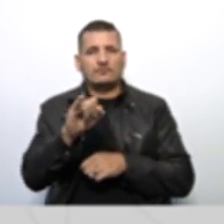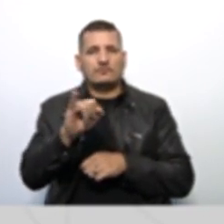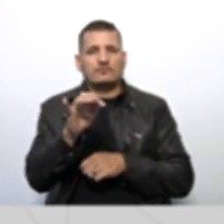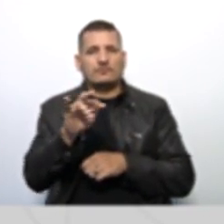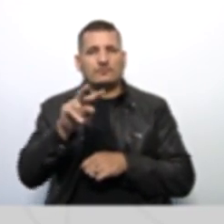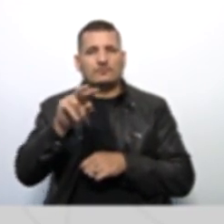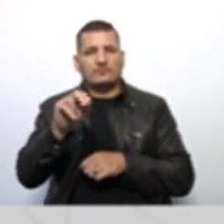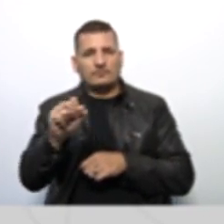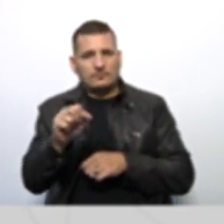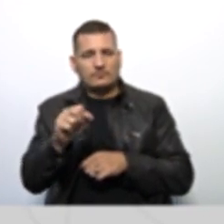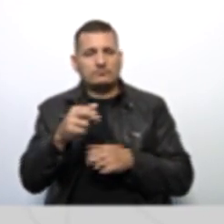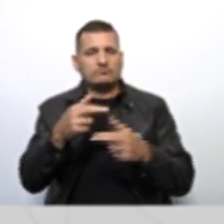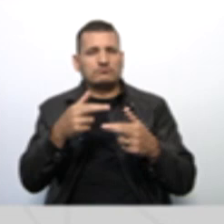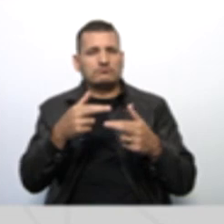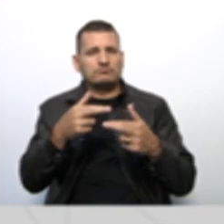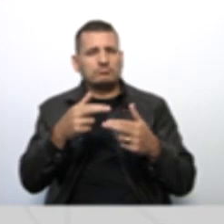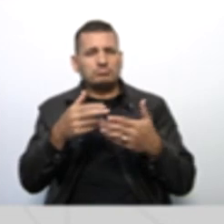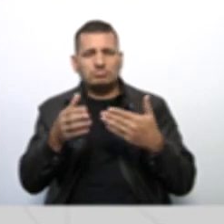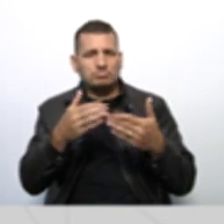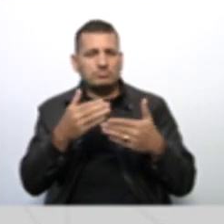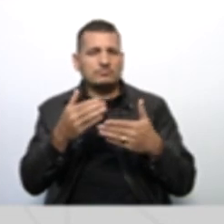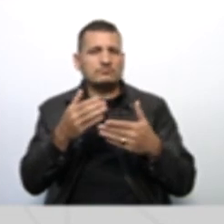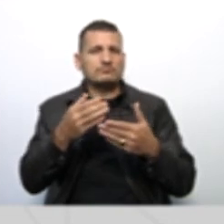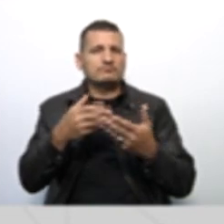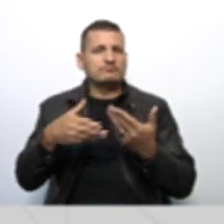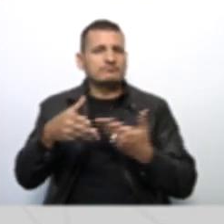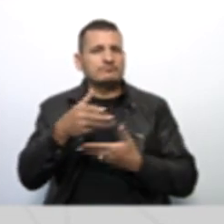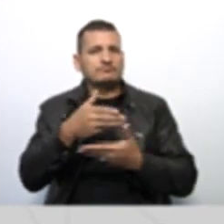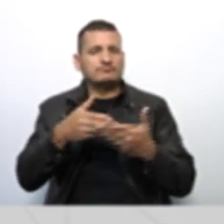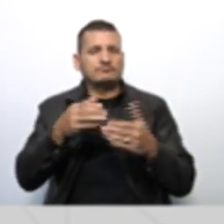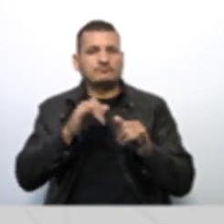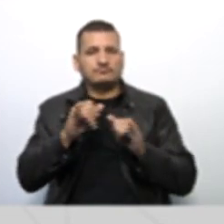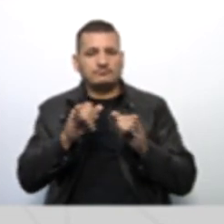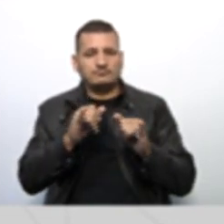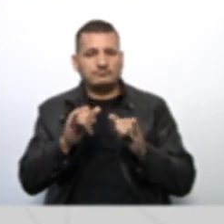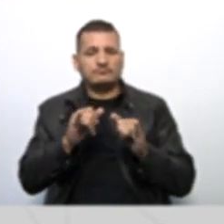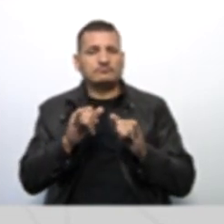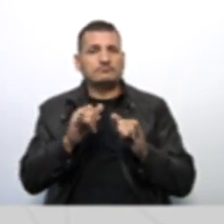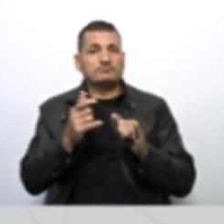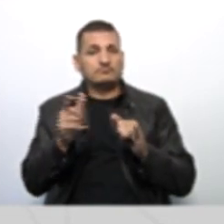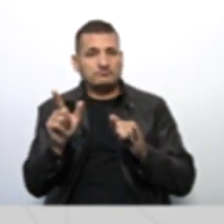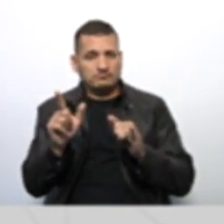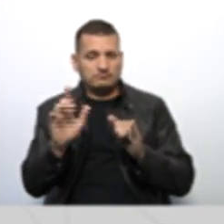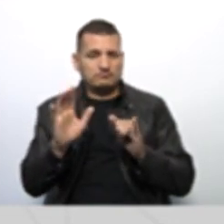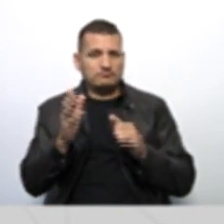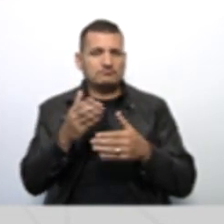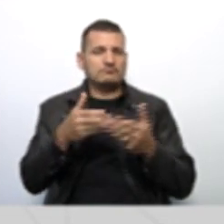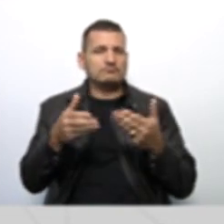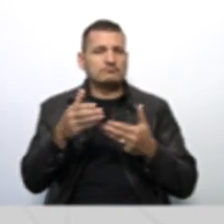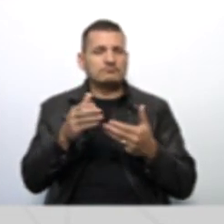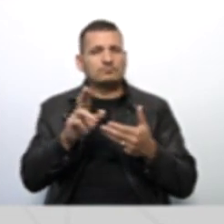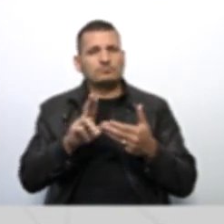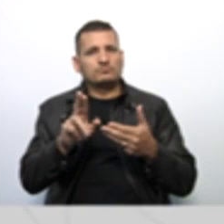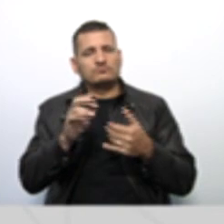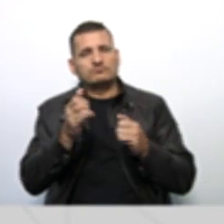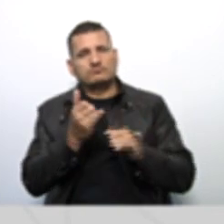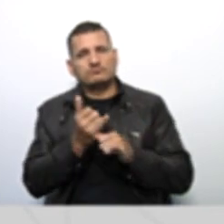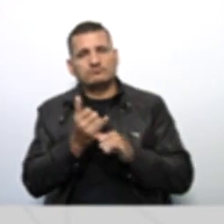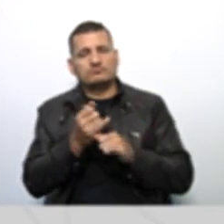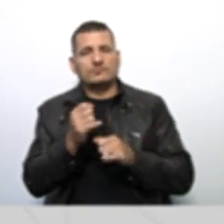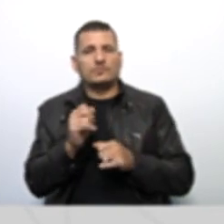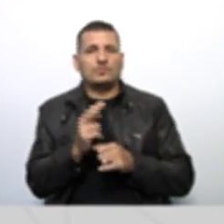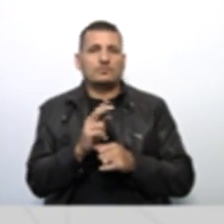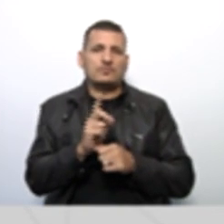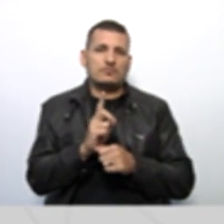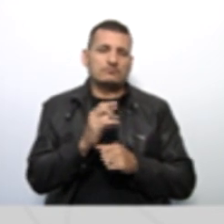qualquer tipo de dispositivo que compartilhe informações com o outro, utilizando ou não a internet. Nós já vamos